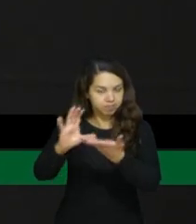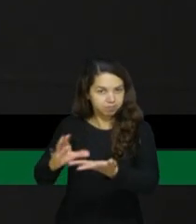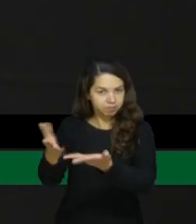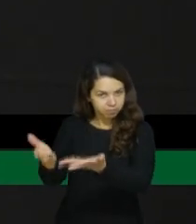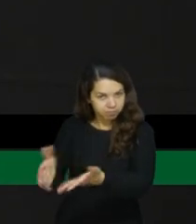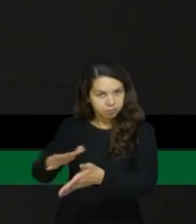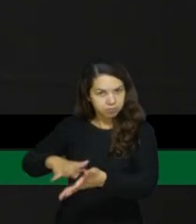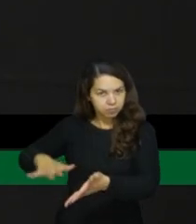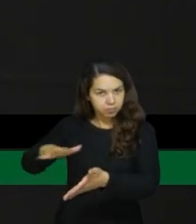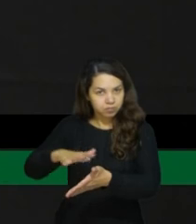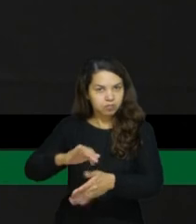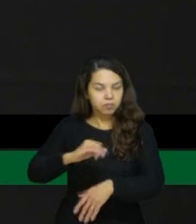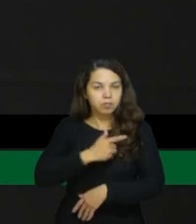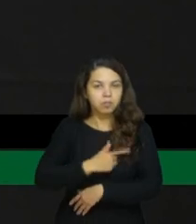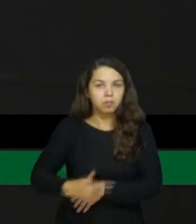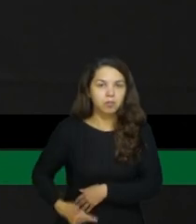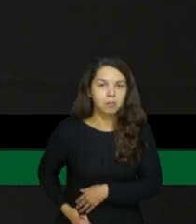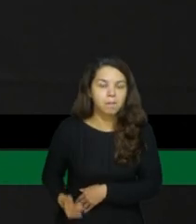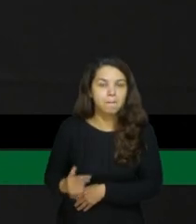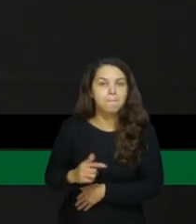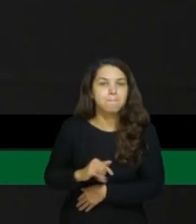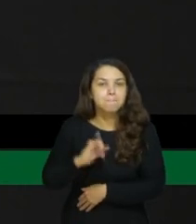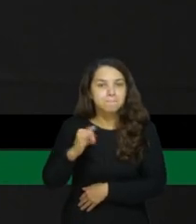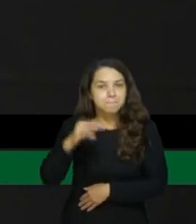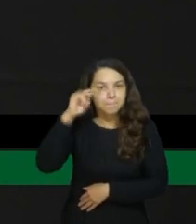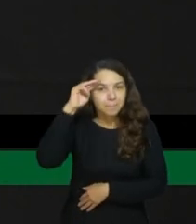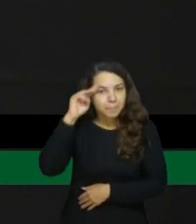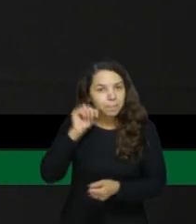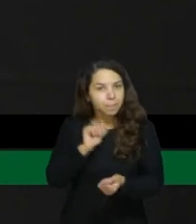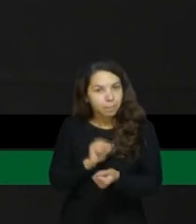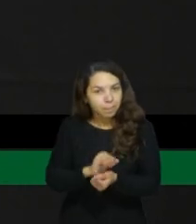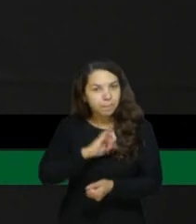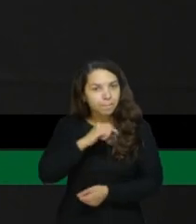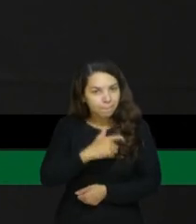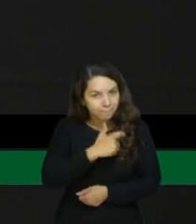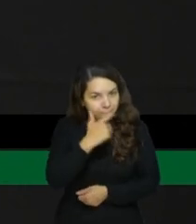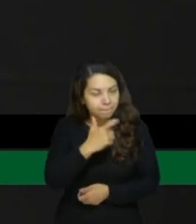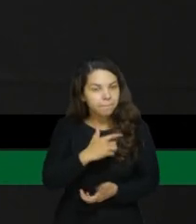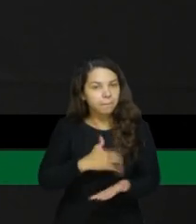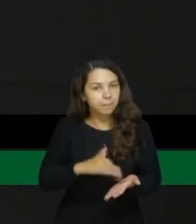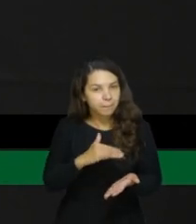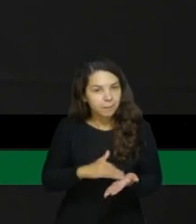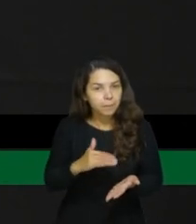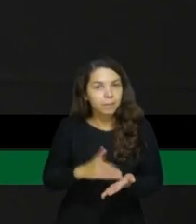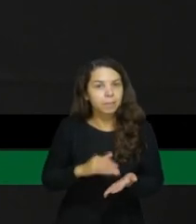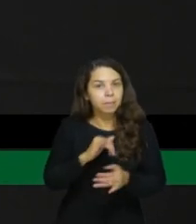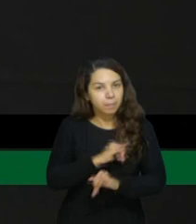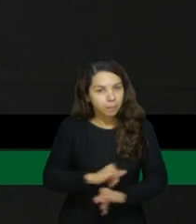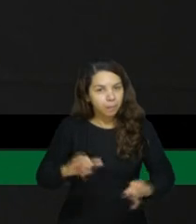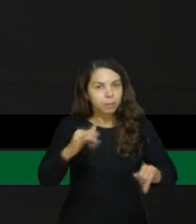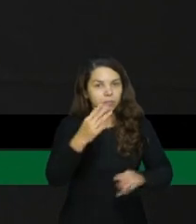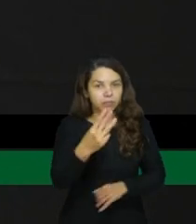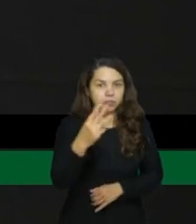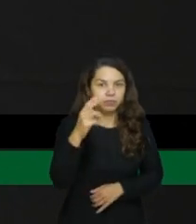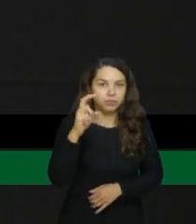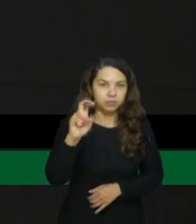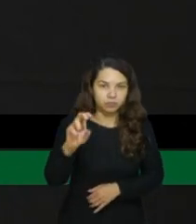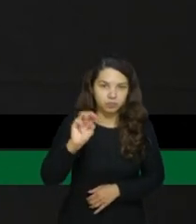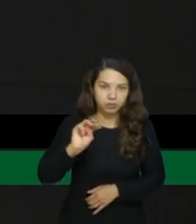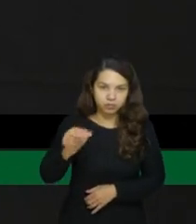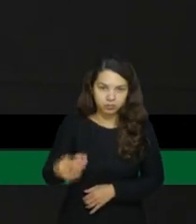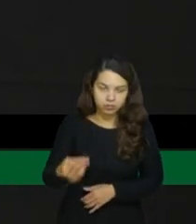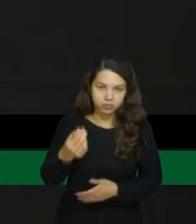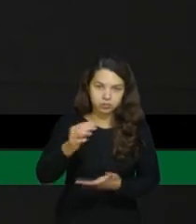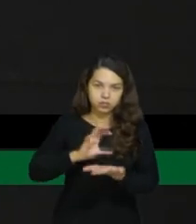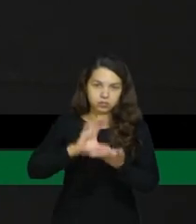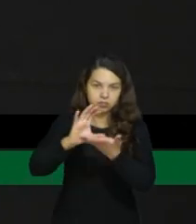governador Jorginho, dando uma atenção junto com o secretário Jair Comper, fez um anúncio de 35 milhões de investimentos ali na Serra